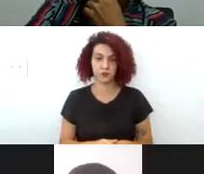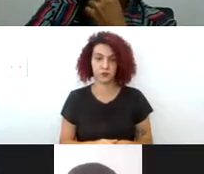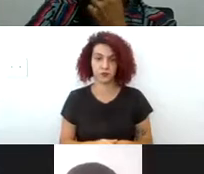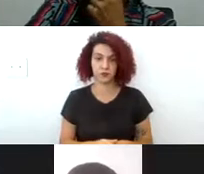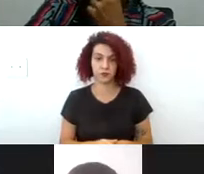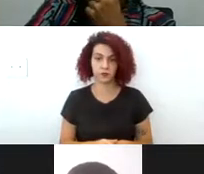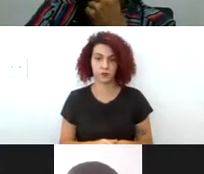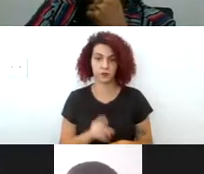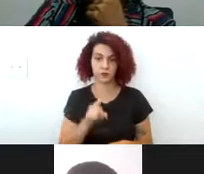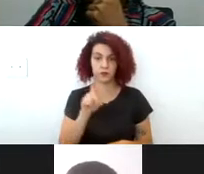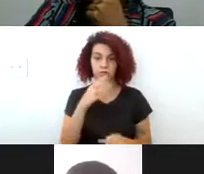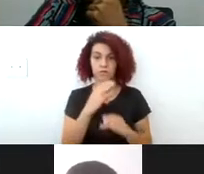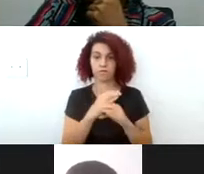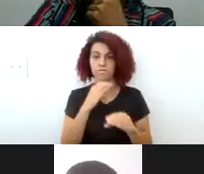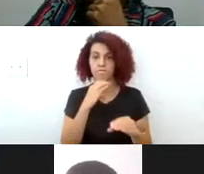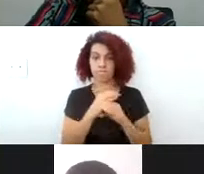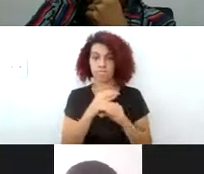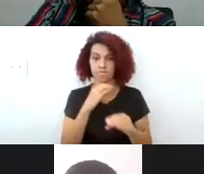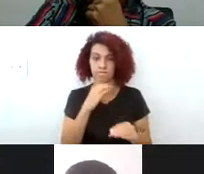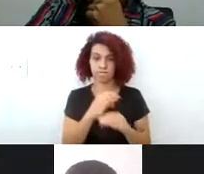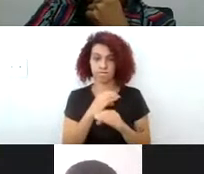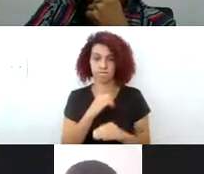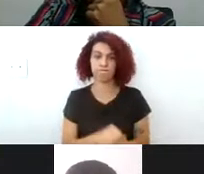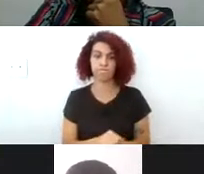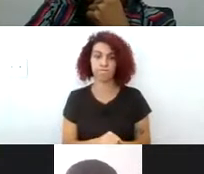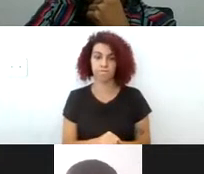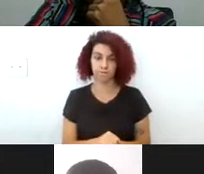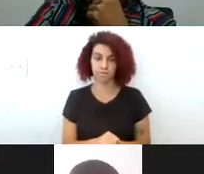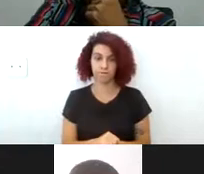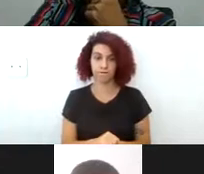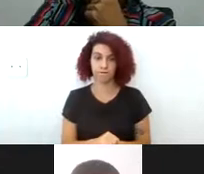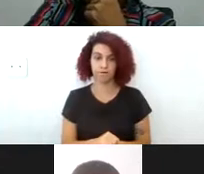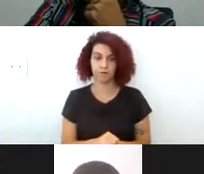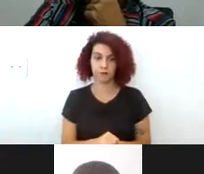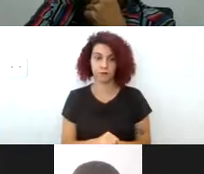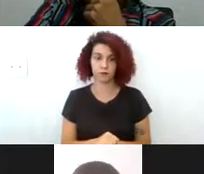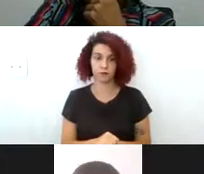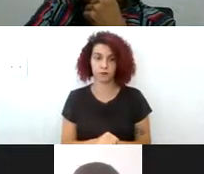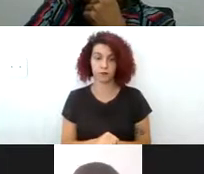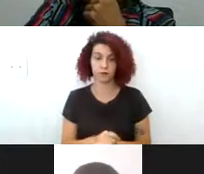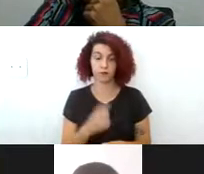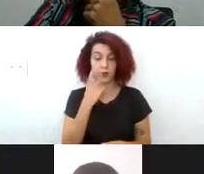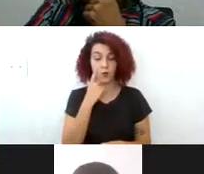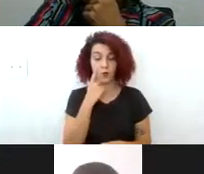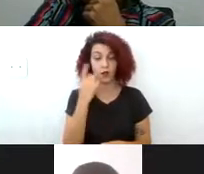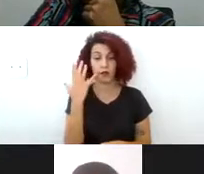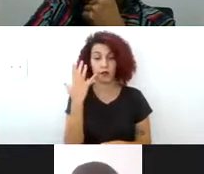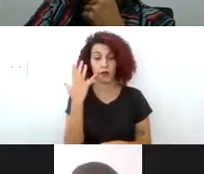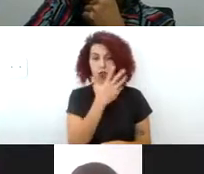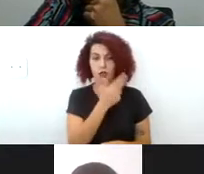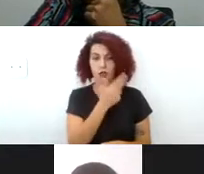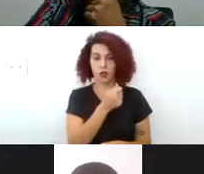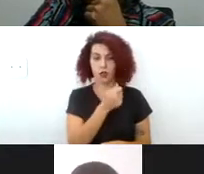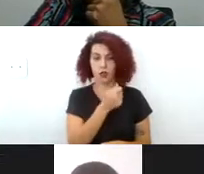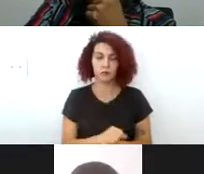é isso aqui engenharia minha gente e olha explicação Olha que lindo quando você vem aqui